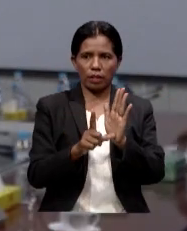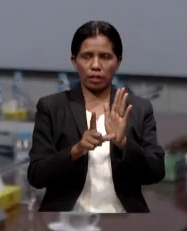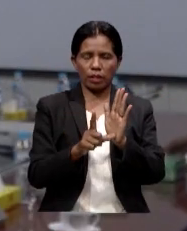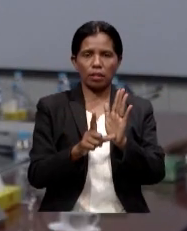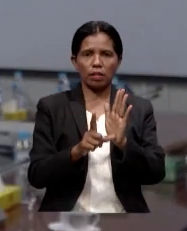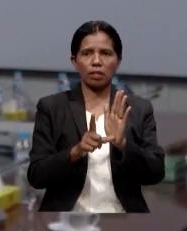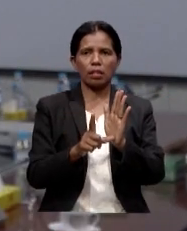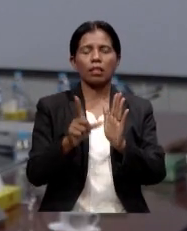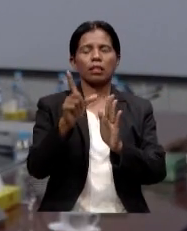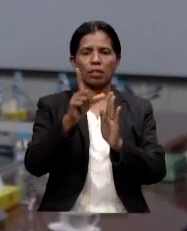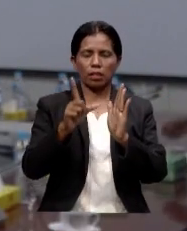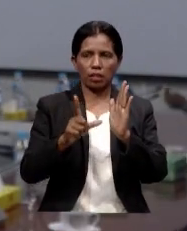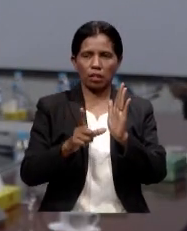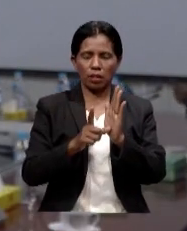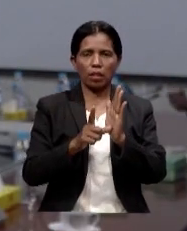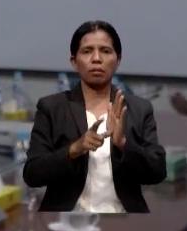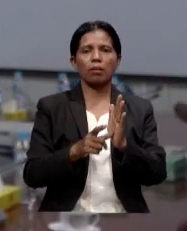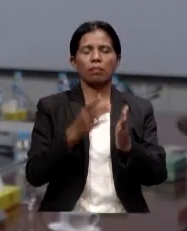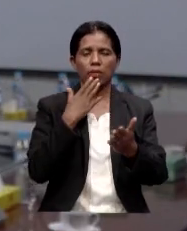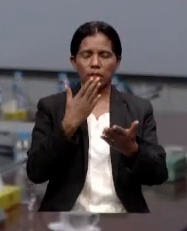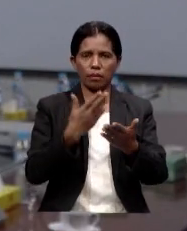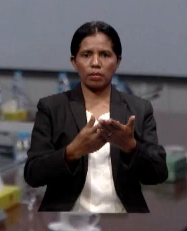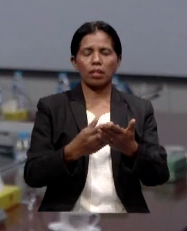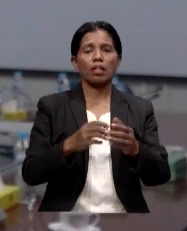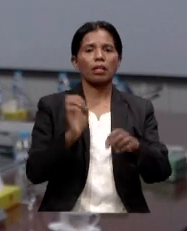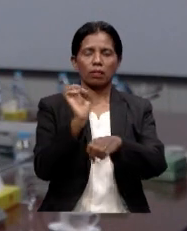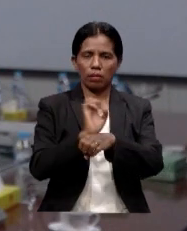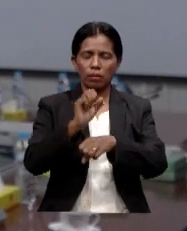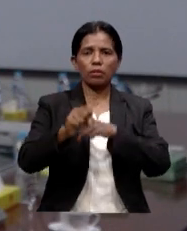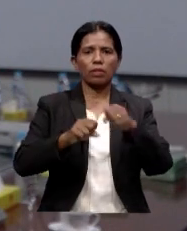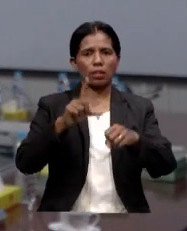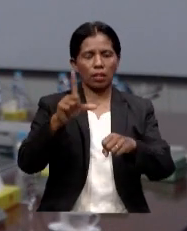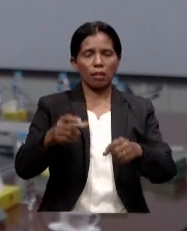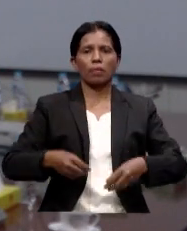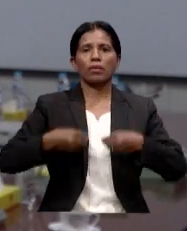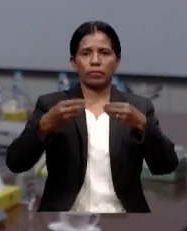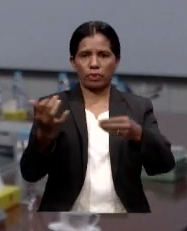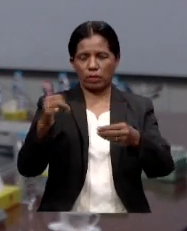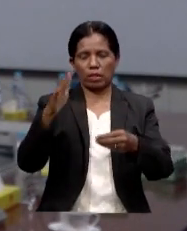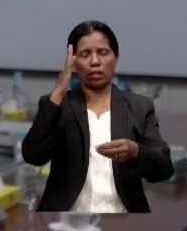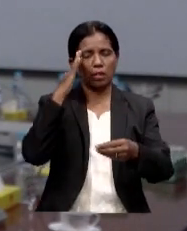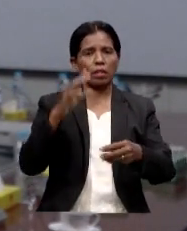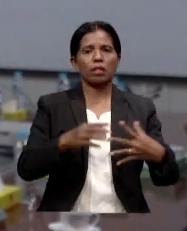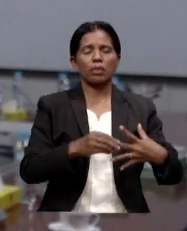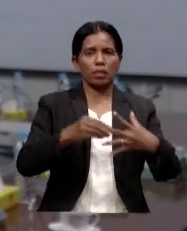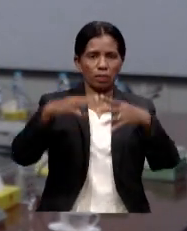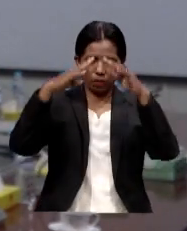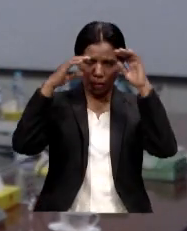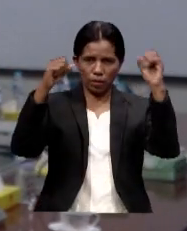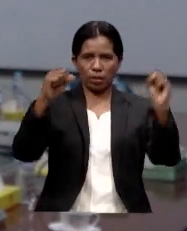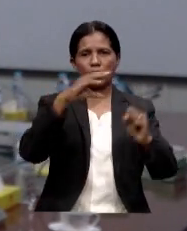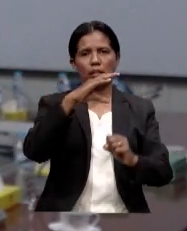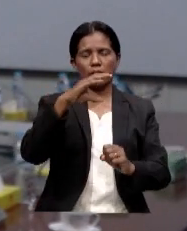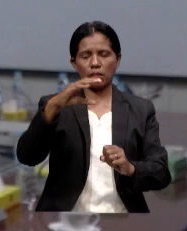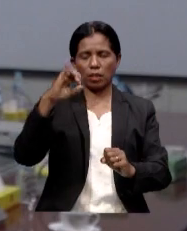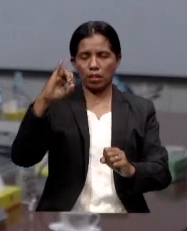fudei base ekonomi sosial ne bele fosir ne hanoi di liu presidenti CCI honi ne